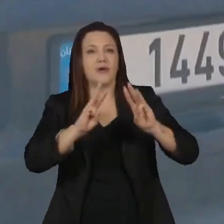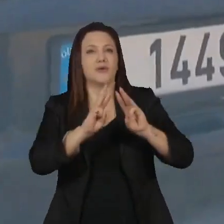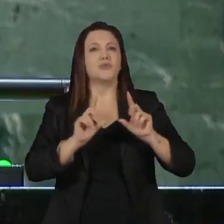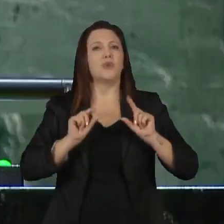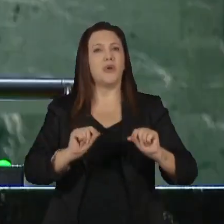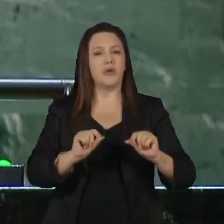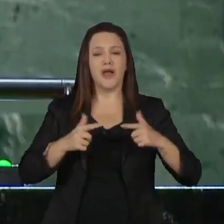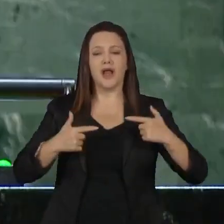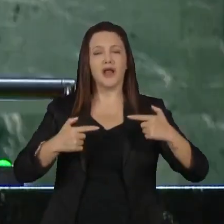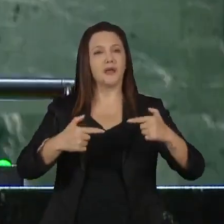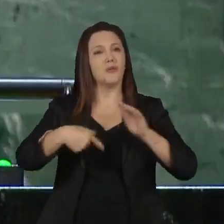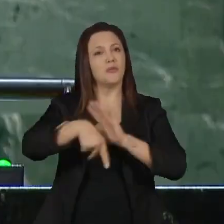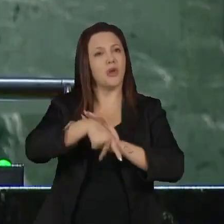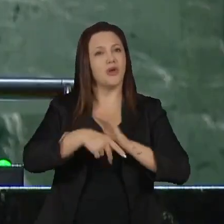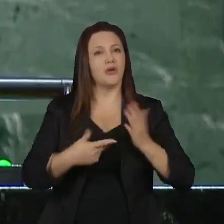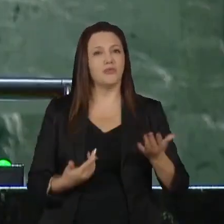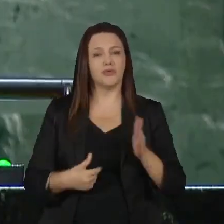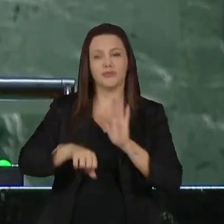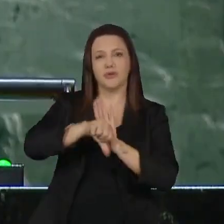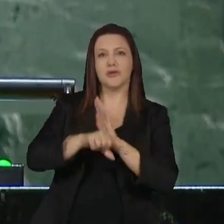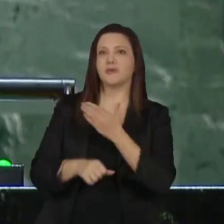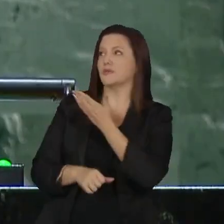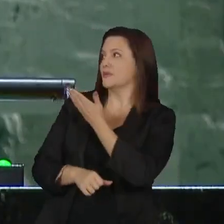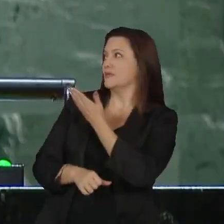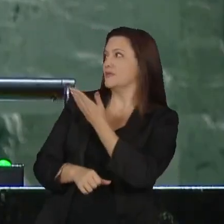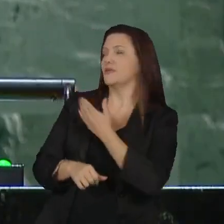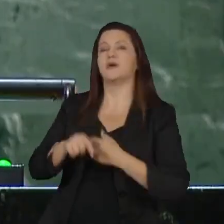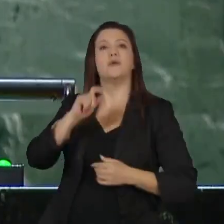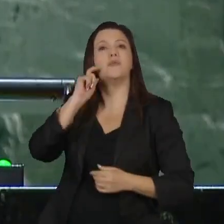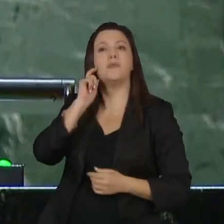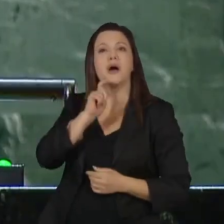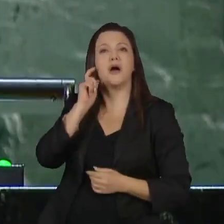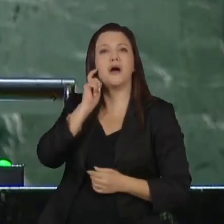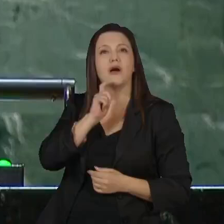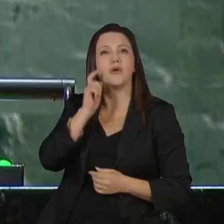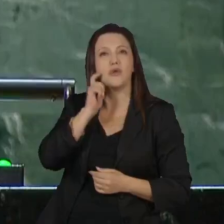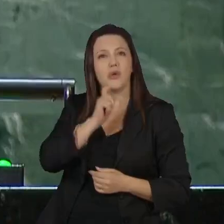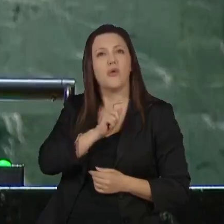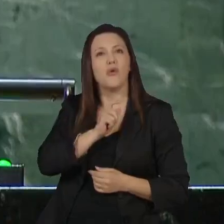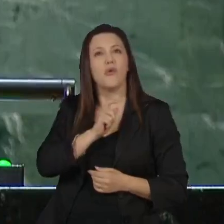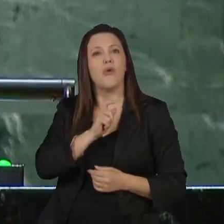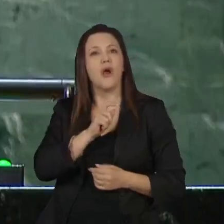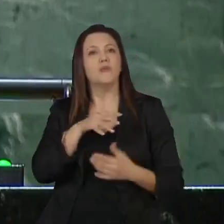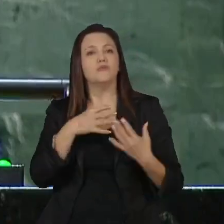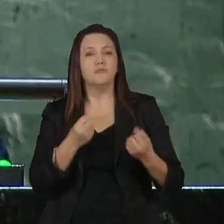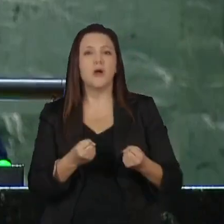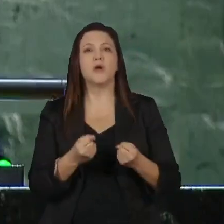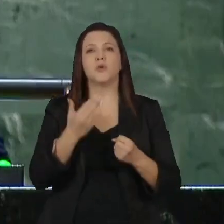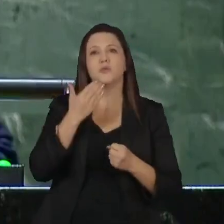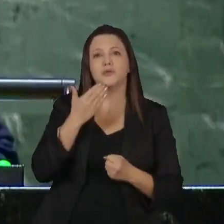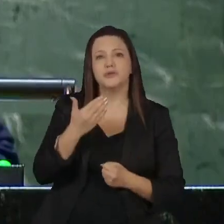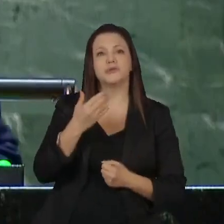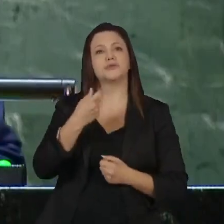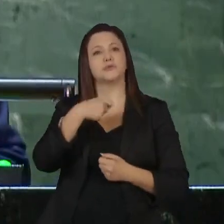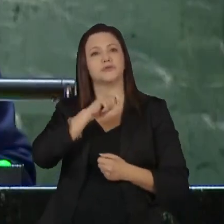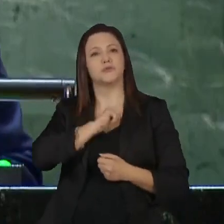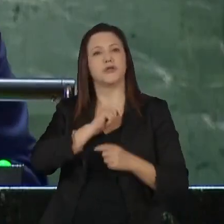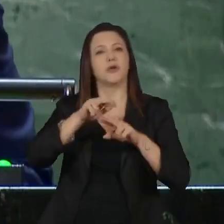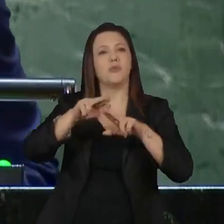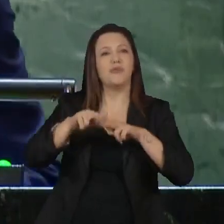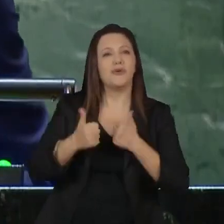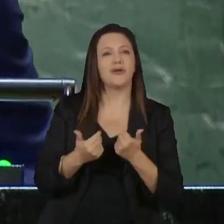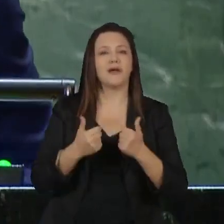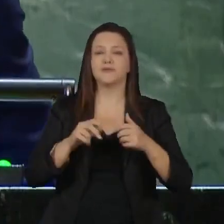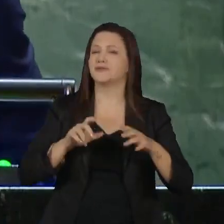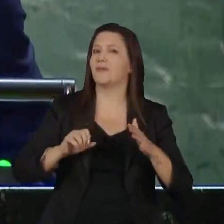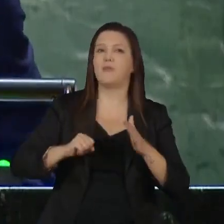guerra. O presidente francês, Emmanuel Macron, fez coro aos pedidos da Espanha pelo bloqueio de venda de